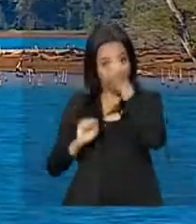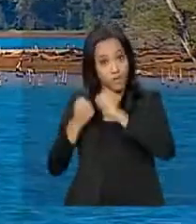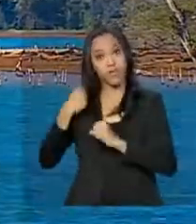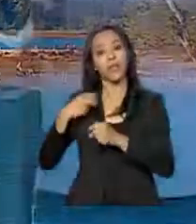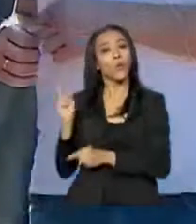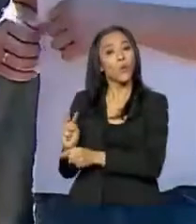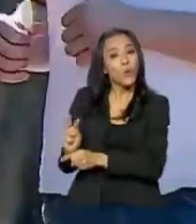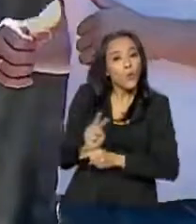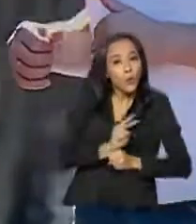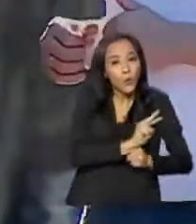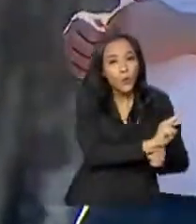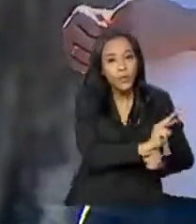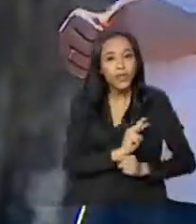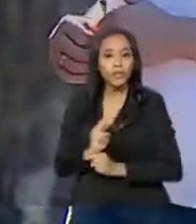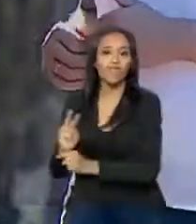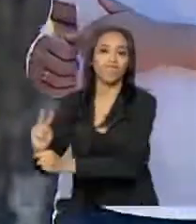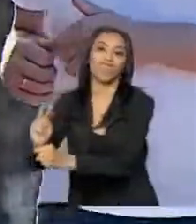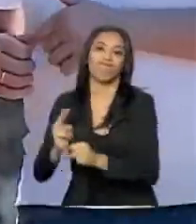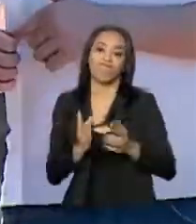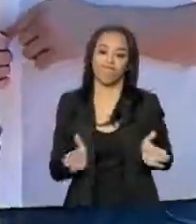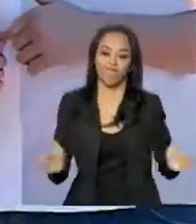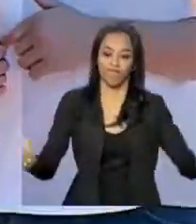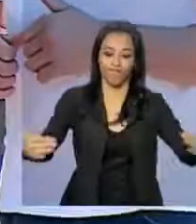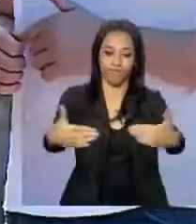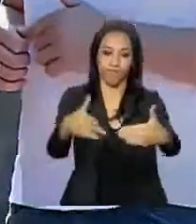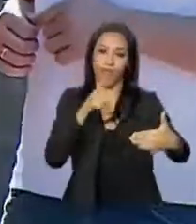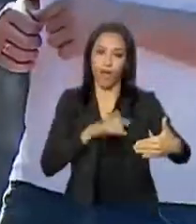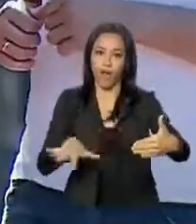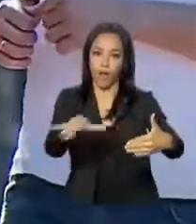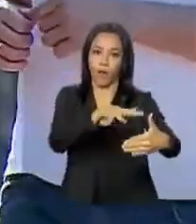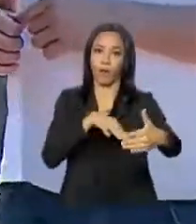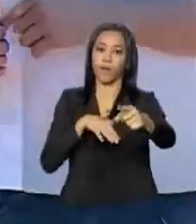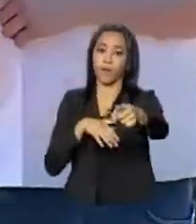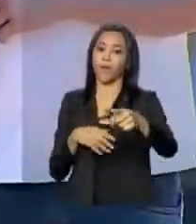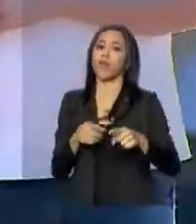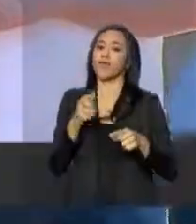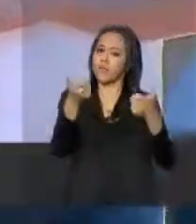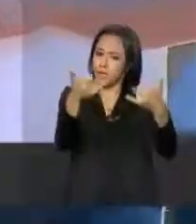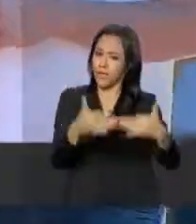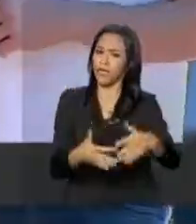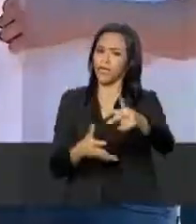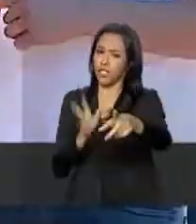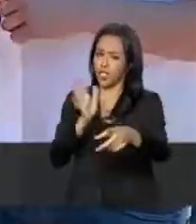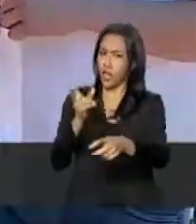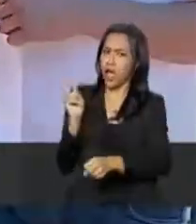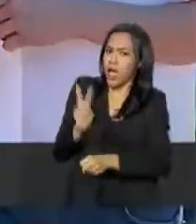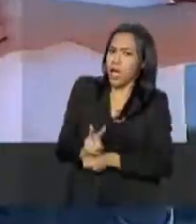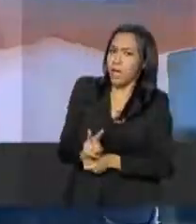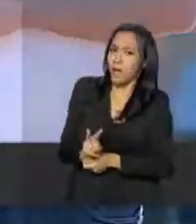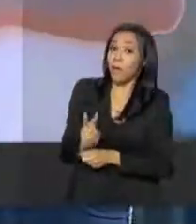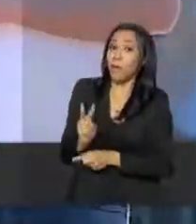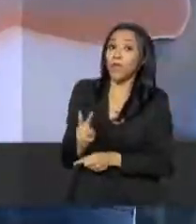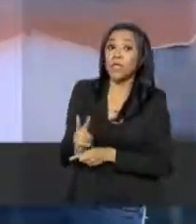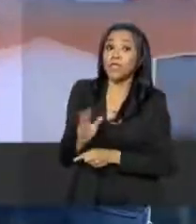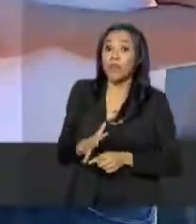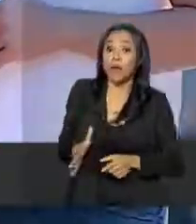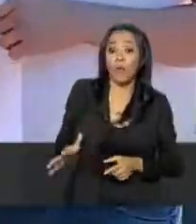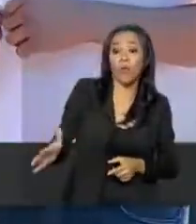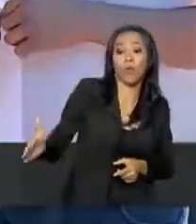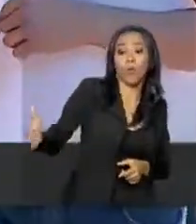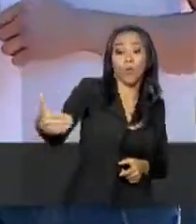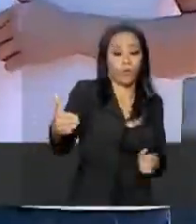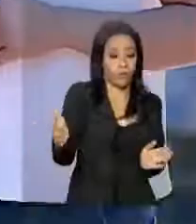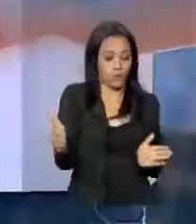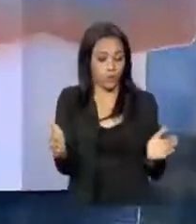abastecem o lago. Desde a criação da hidrelétrica, a Itaipu já reservou uma área que seria a faixa de proteção do reservatório.